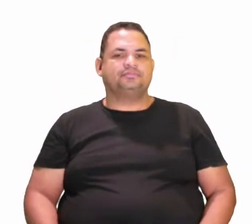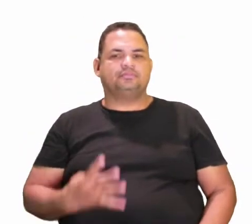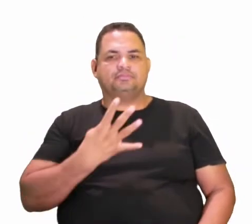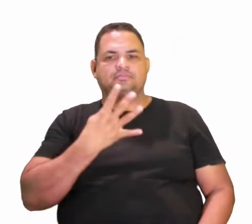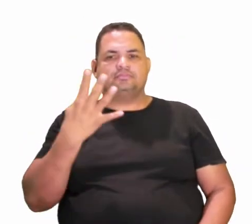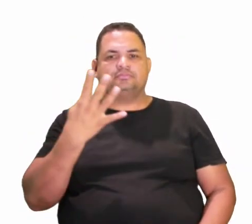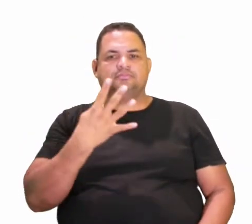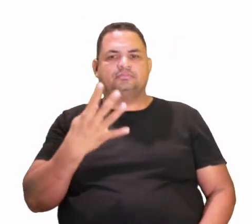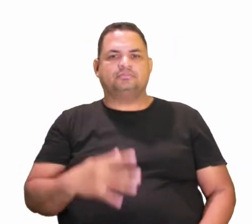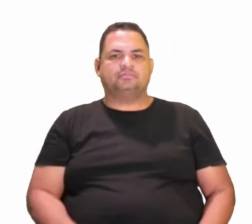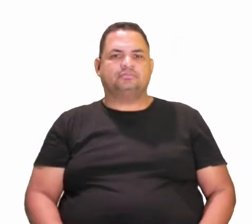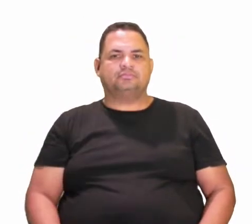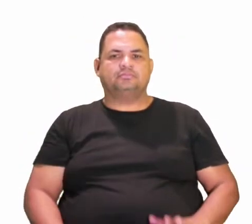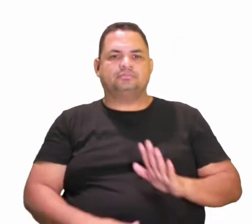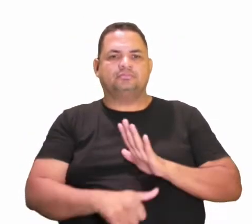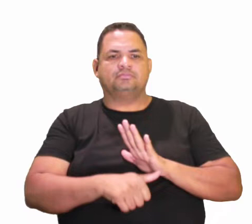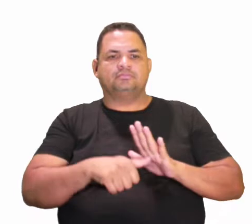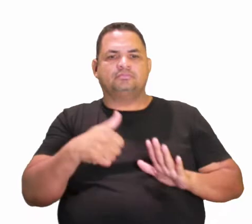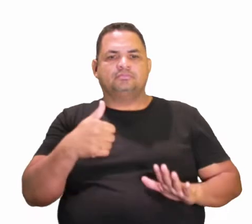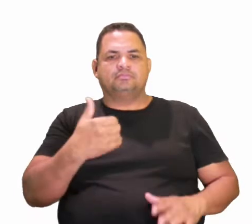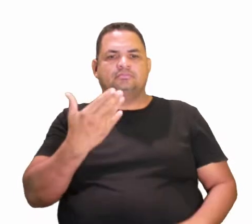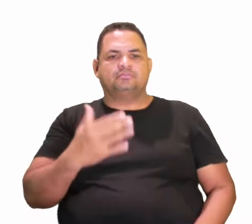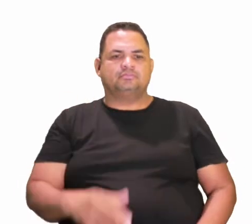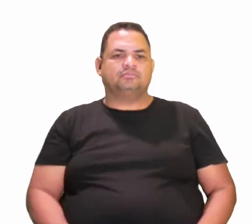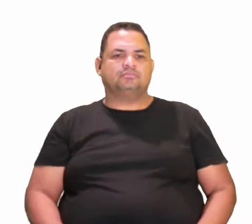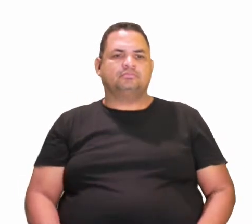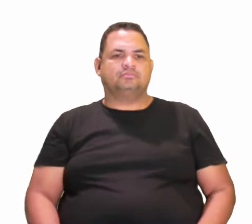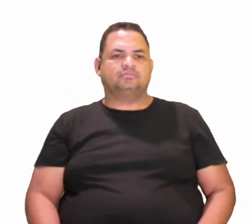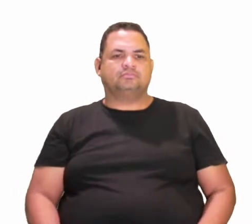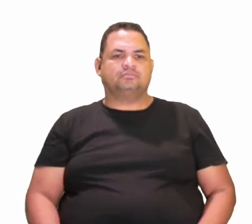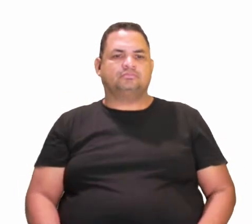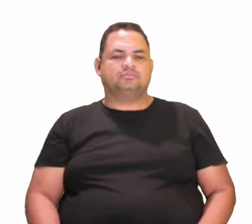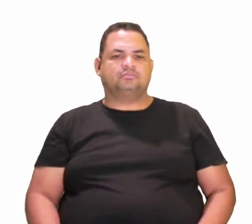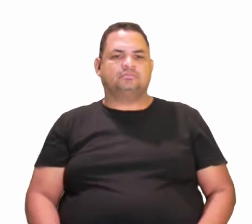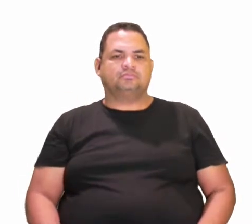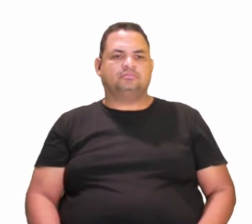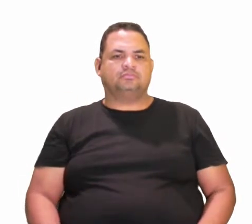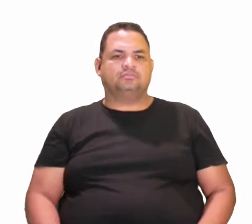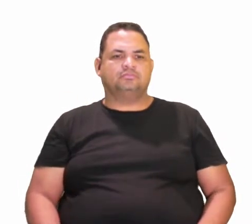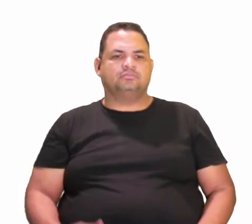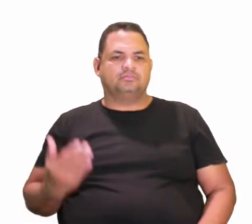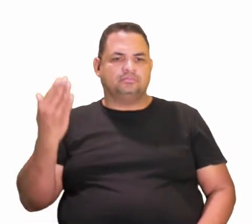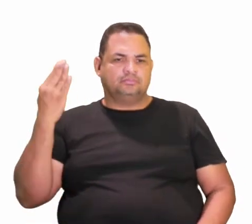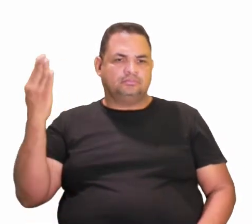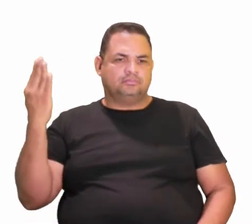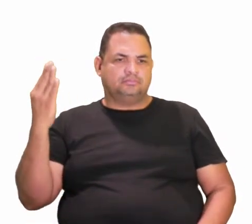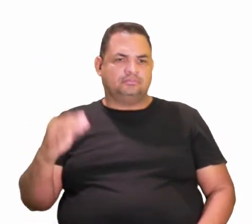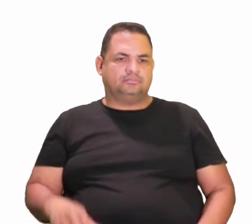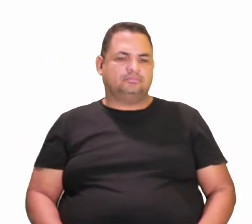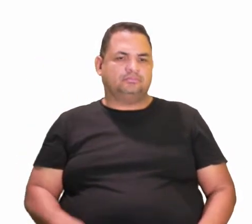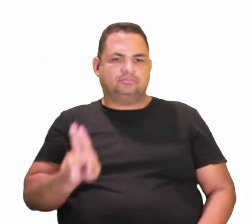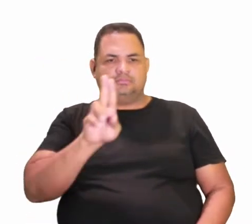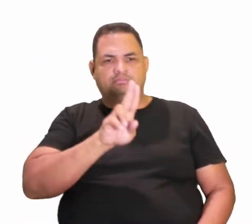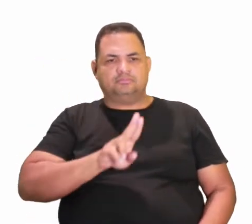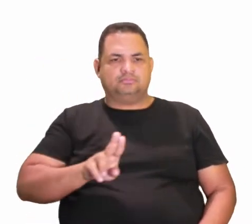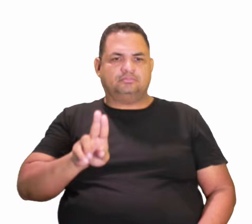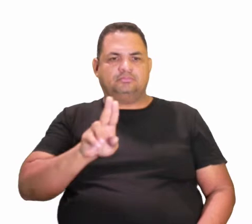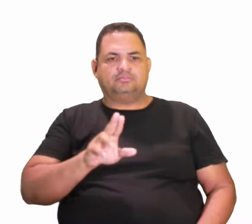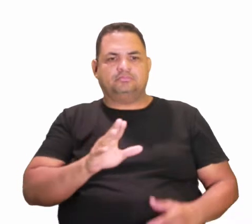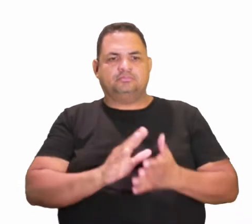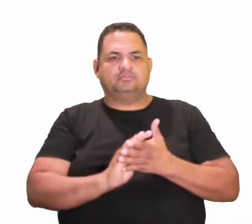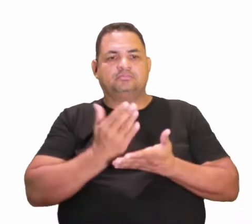4. Primeiro é esse aqui. This, certo? Ele é usado